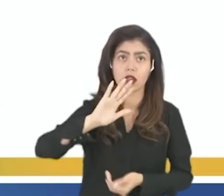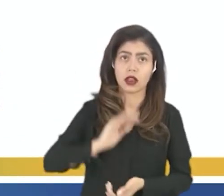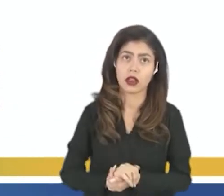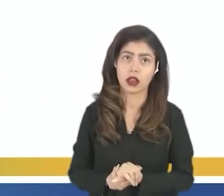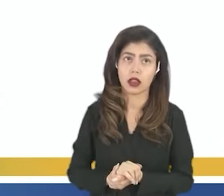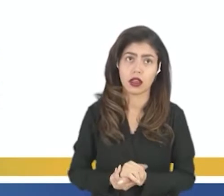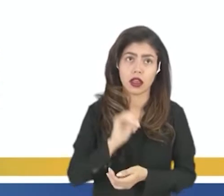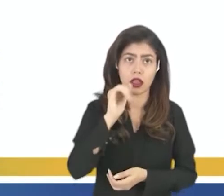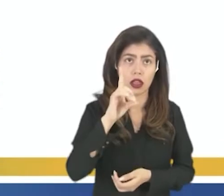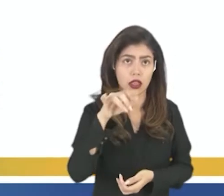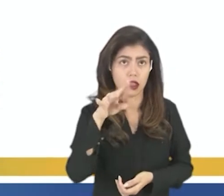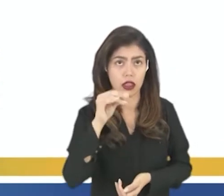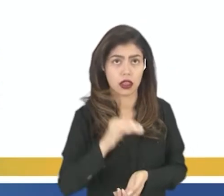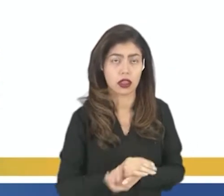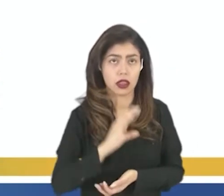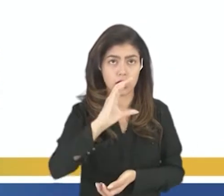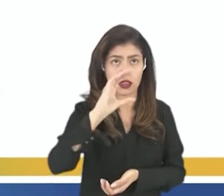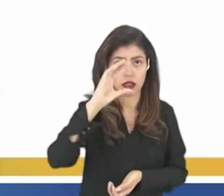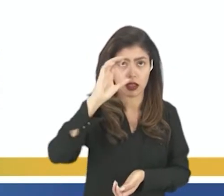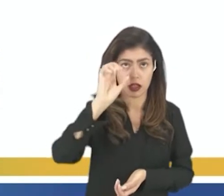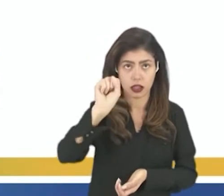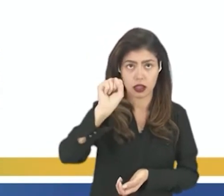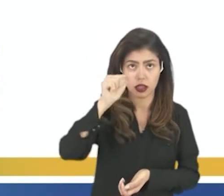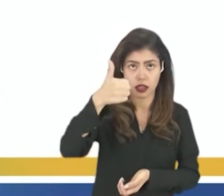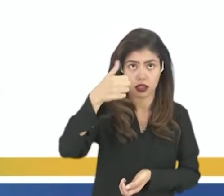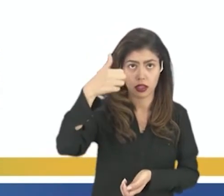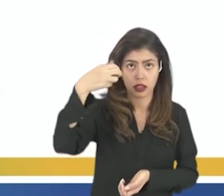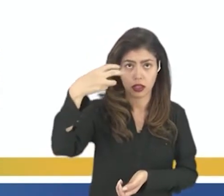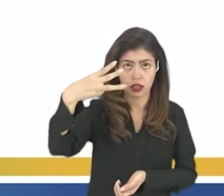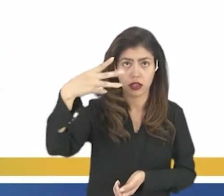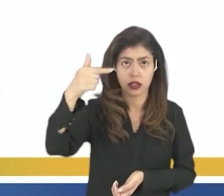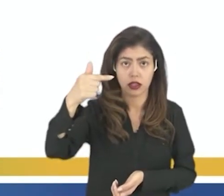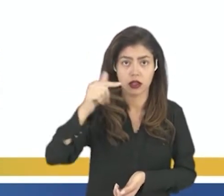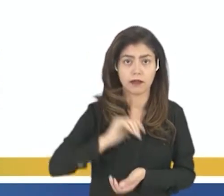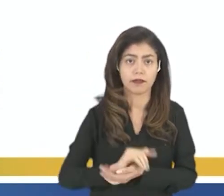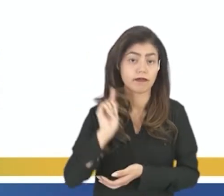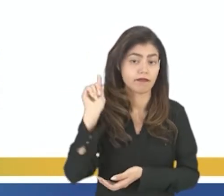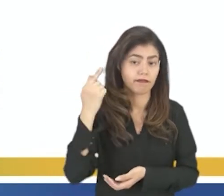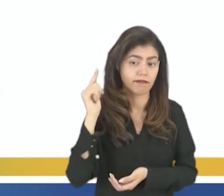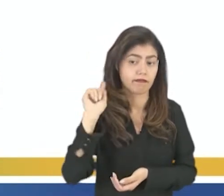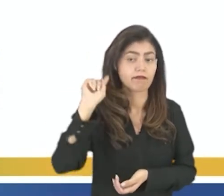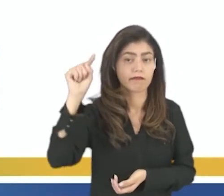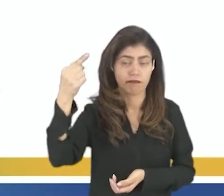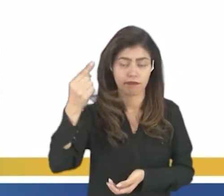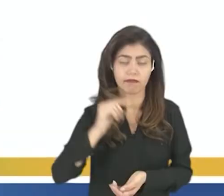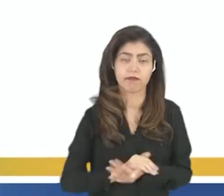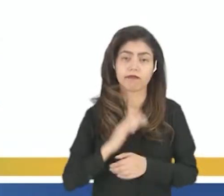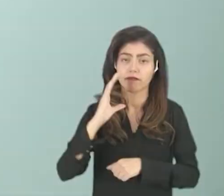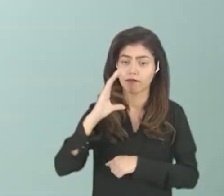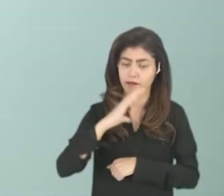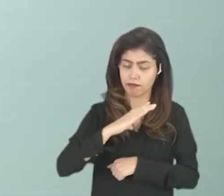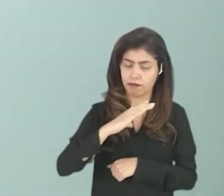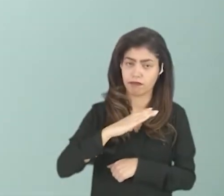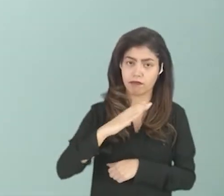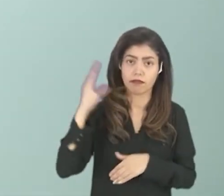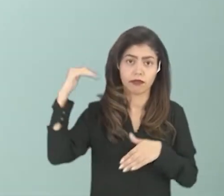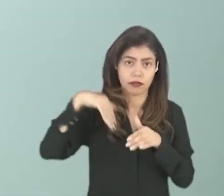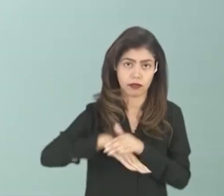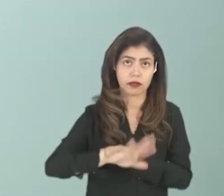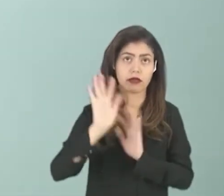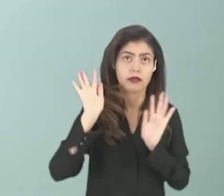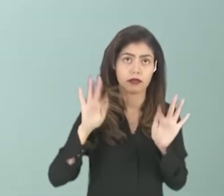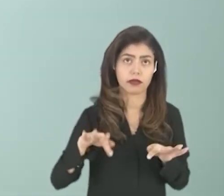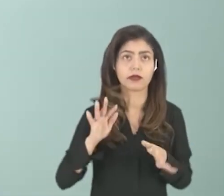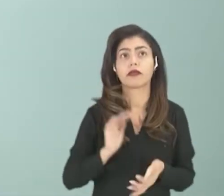do acidente lembrando aquele acidente com césio-137 lá em Goiânia então foi justamente lá na cidade onde fica o depósito